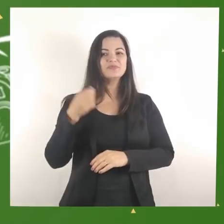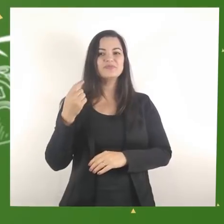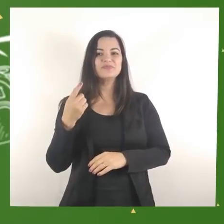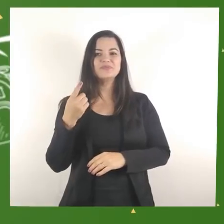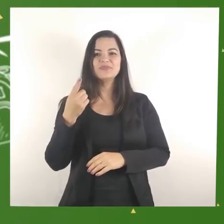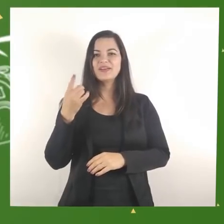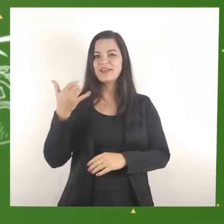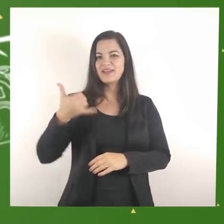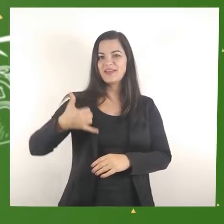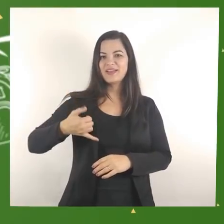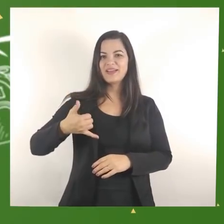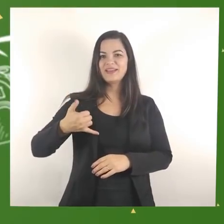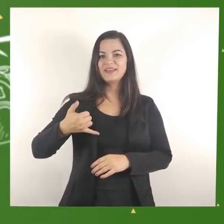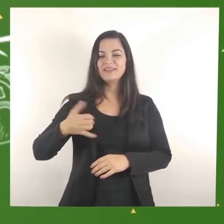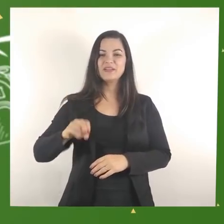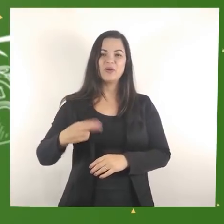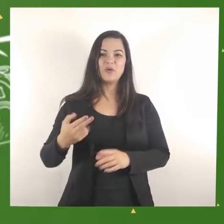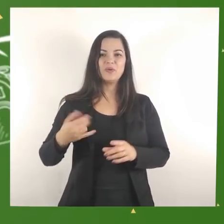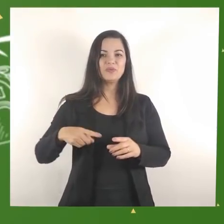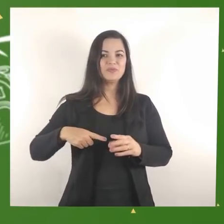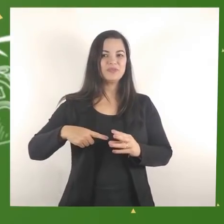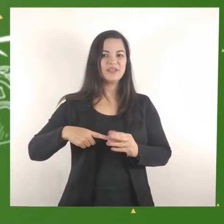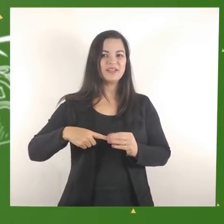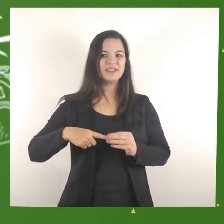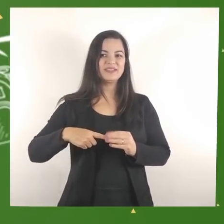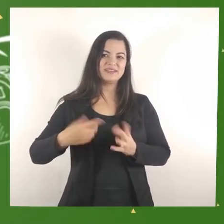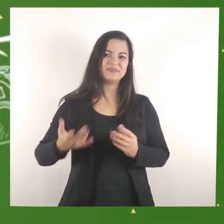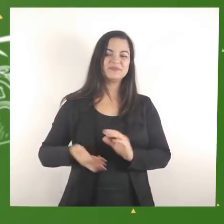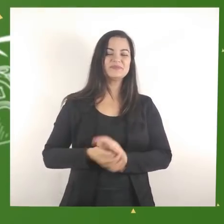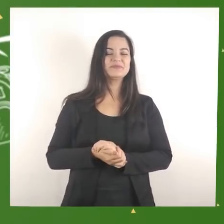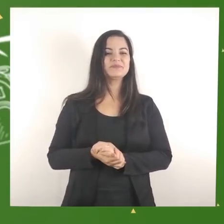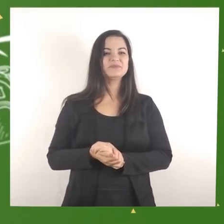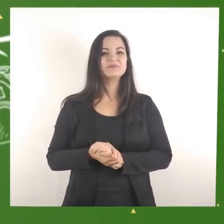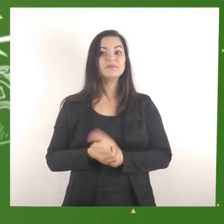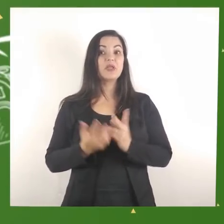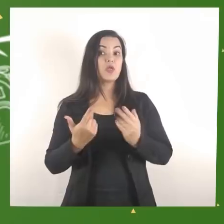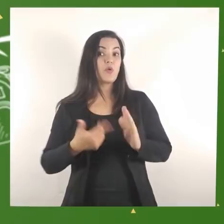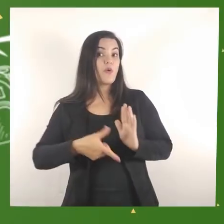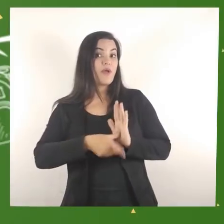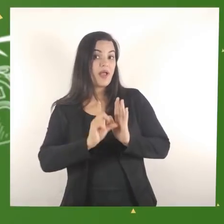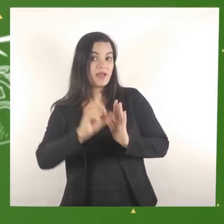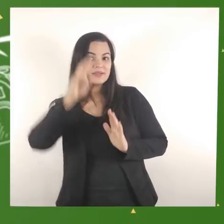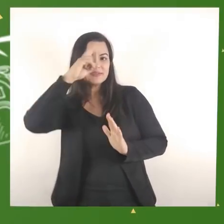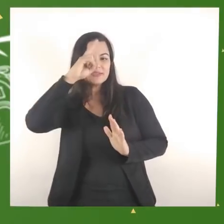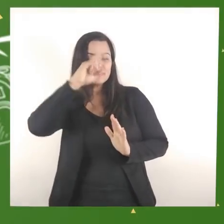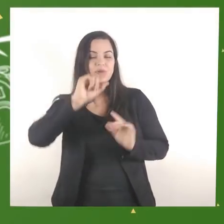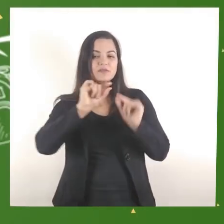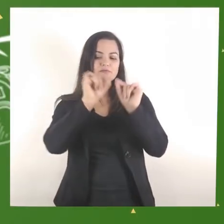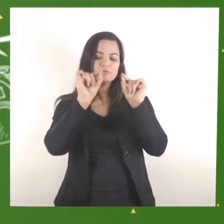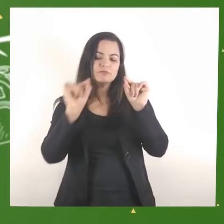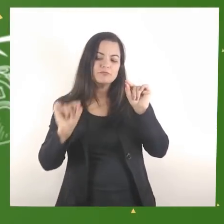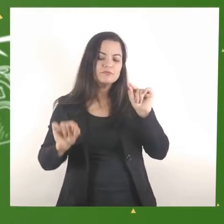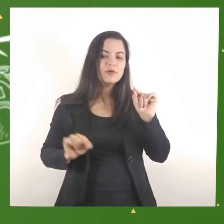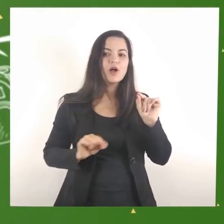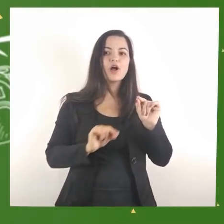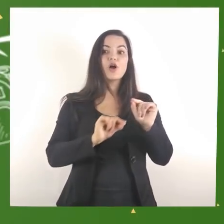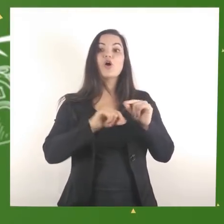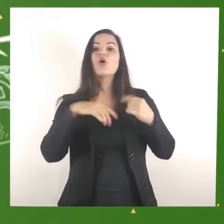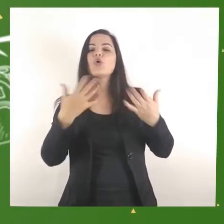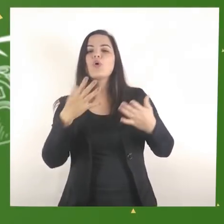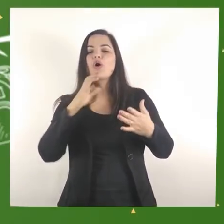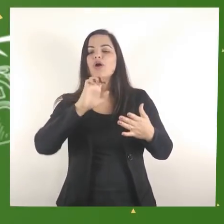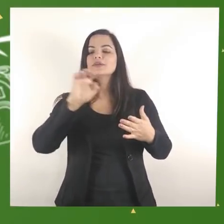caneta aqui, igual eu fiz da outra vez com vocês, e vamos demarcar quais são